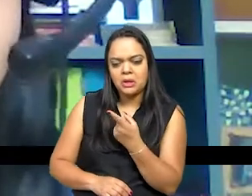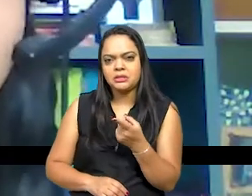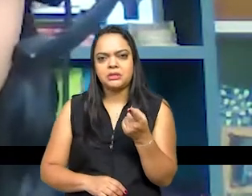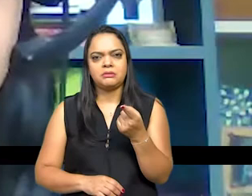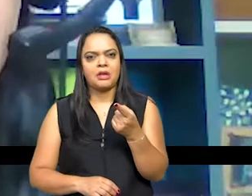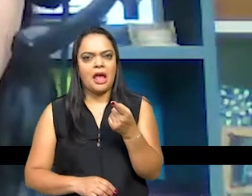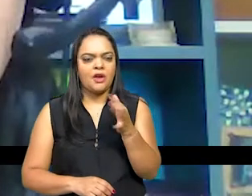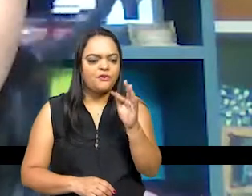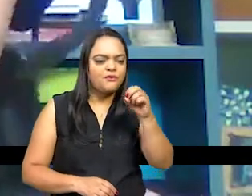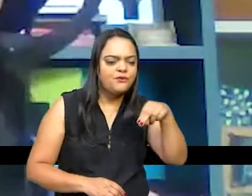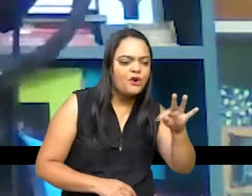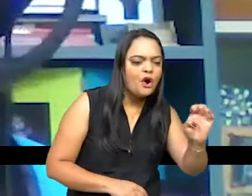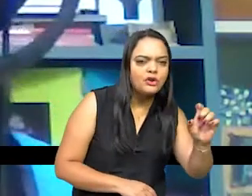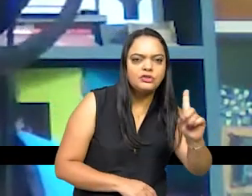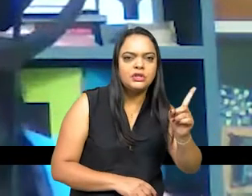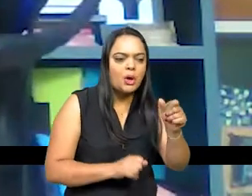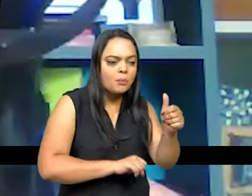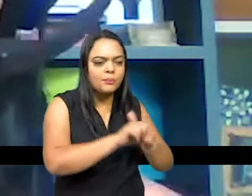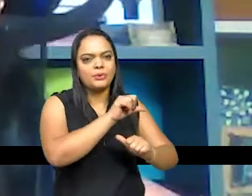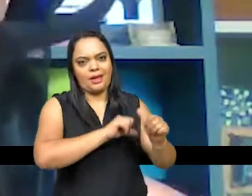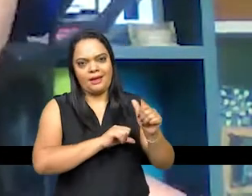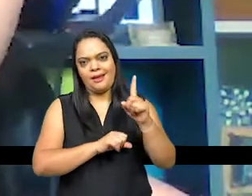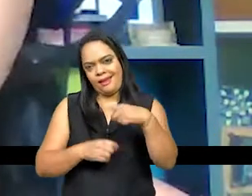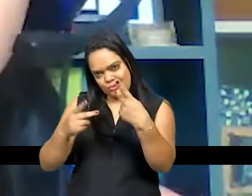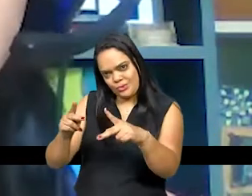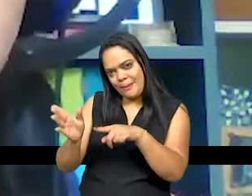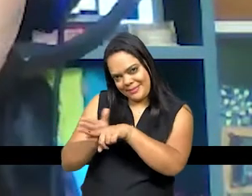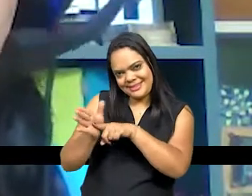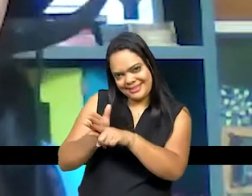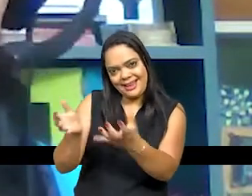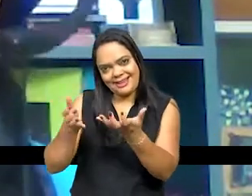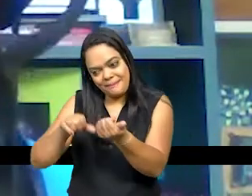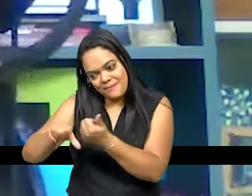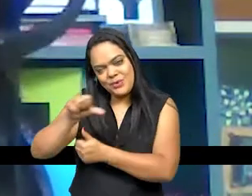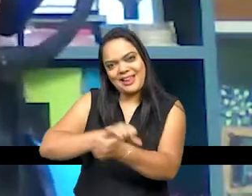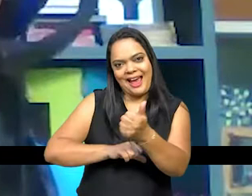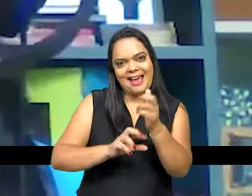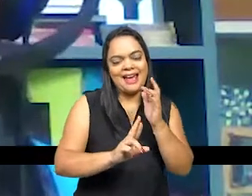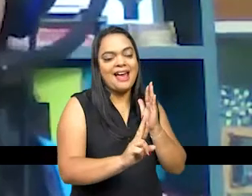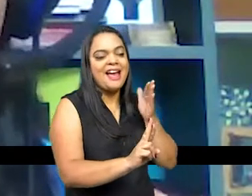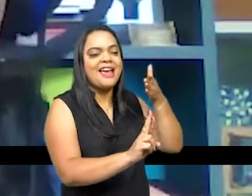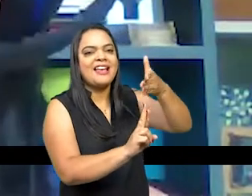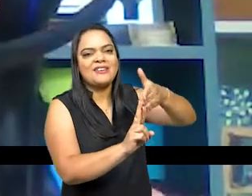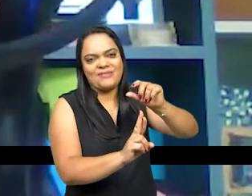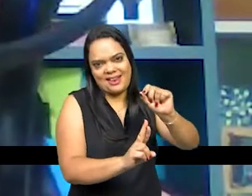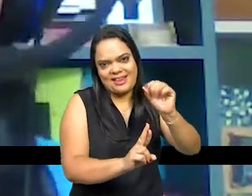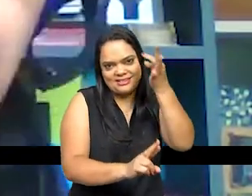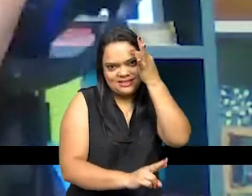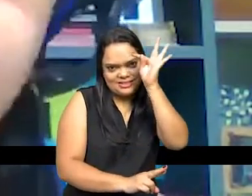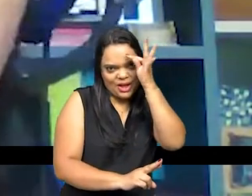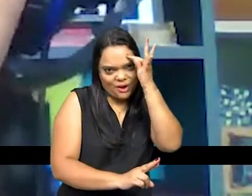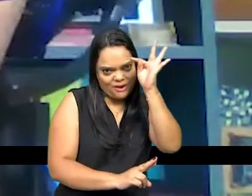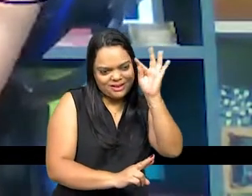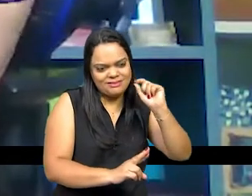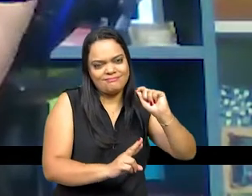fontes, que é isso que a tua pesquisa, por exemplo, está trazendo, se a gente não modificar os nossos referenciais teóricos, a gente